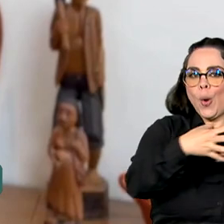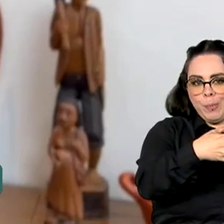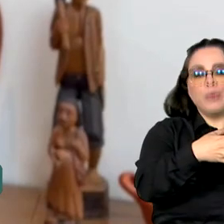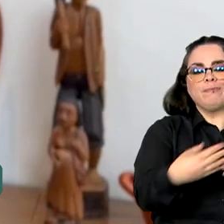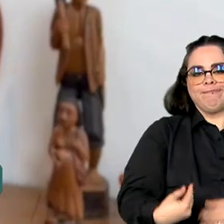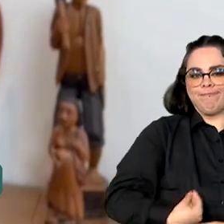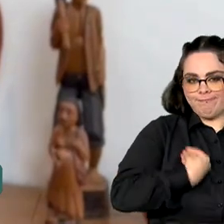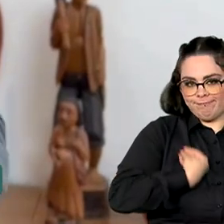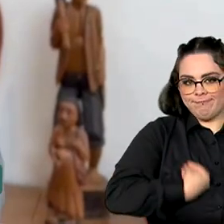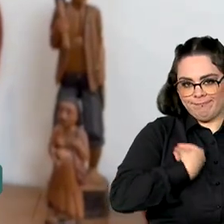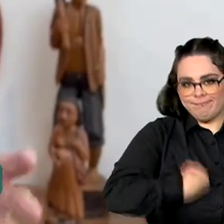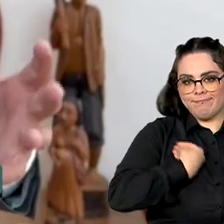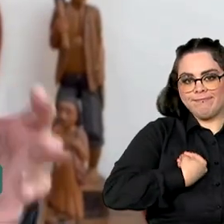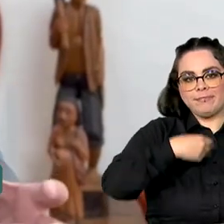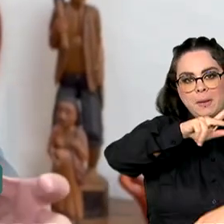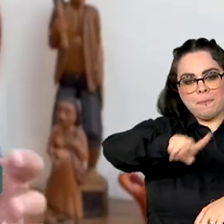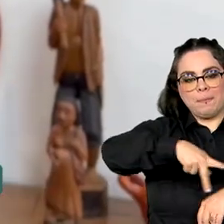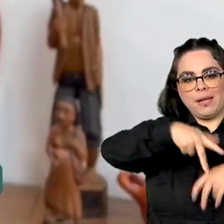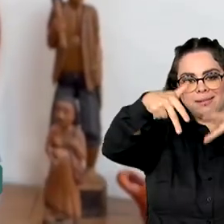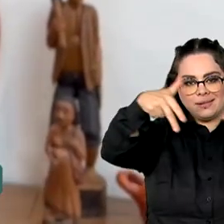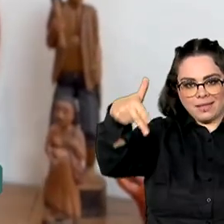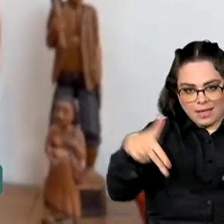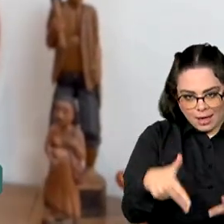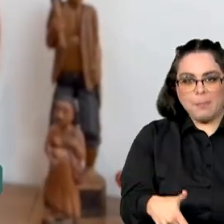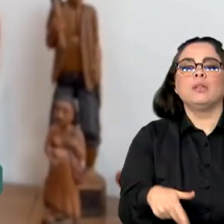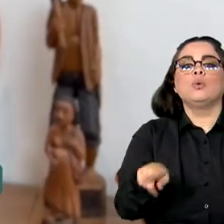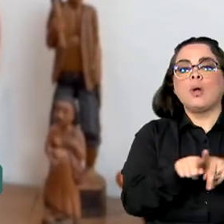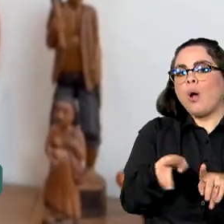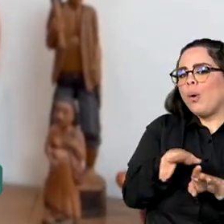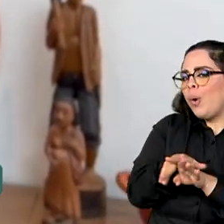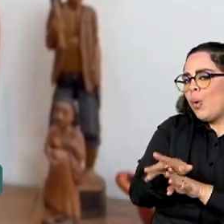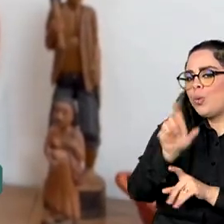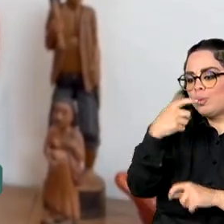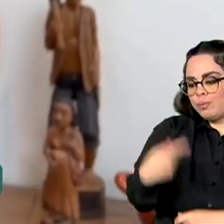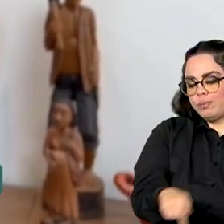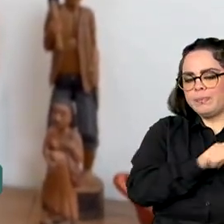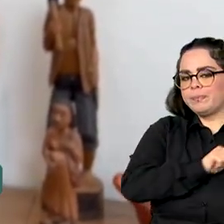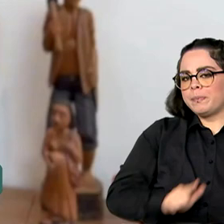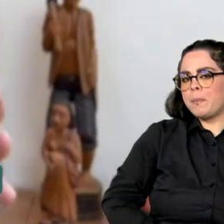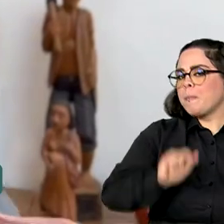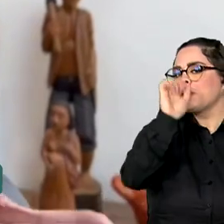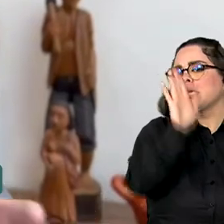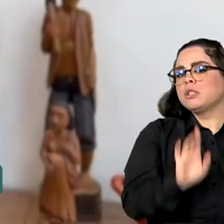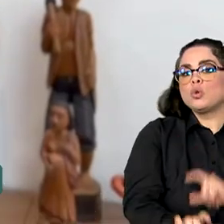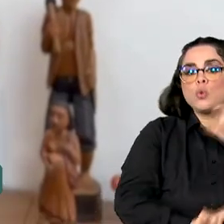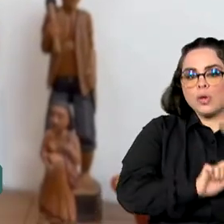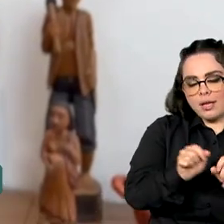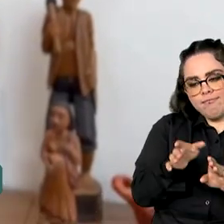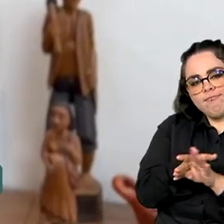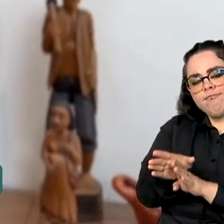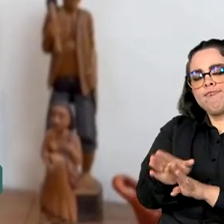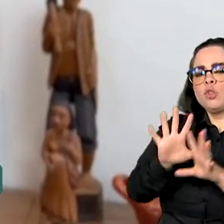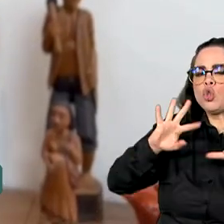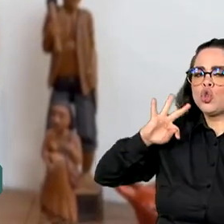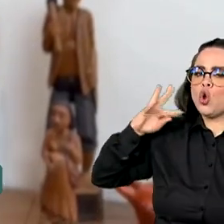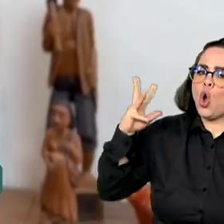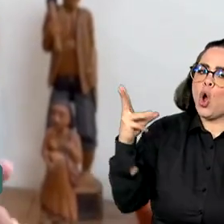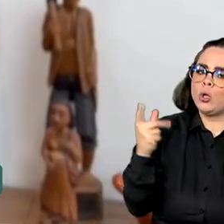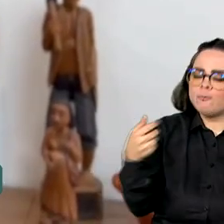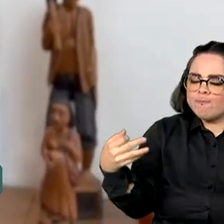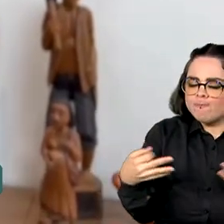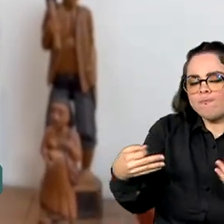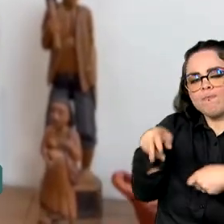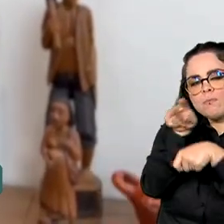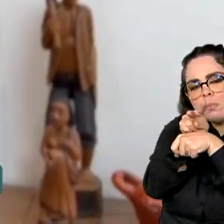estão vindo do Líbano, e aqui a orientação do governo brasileiro é de dar toda a assistência